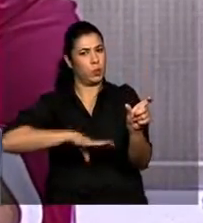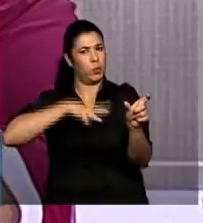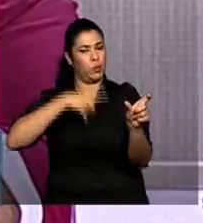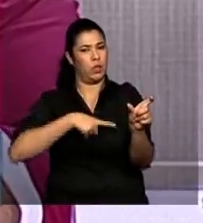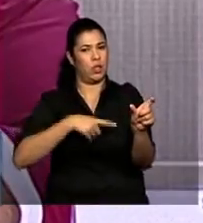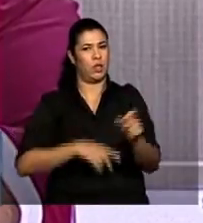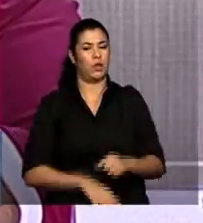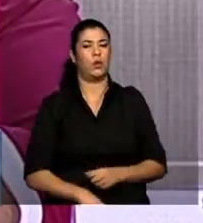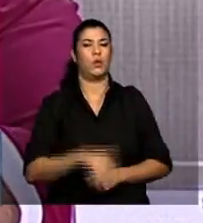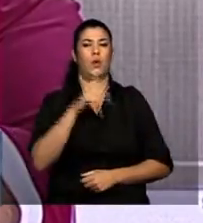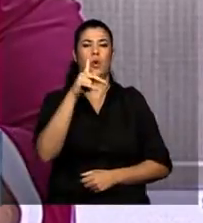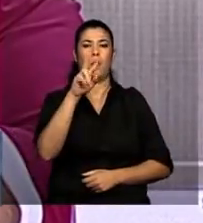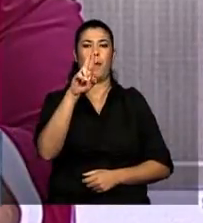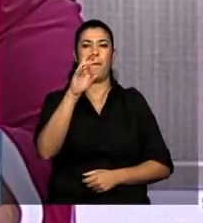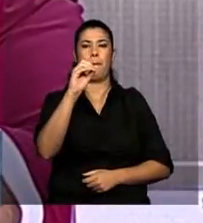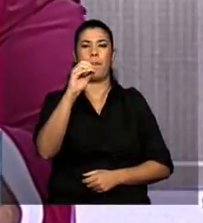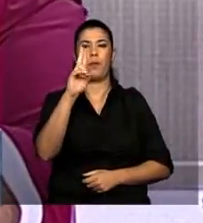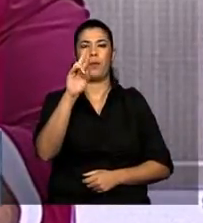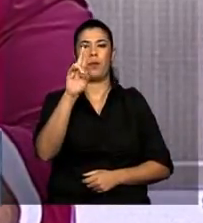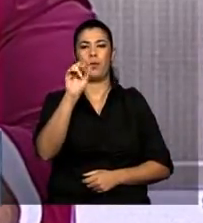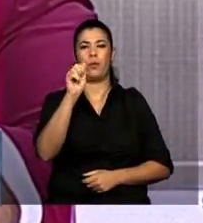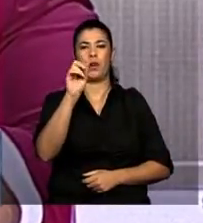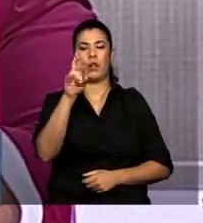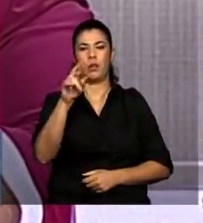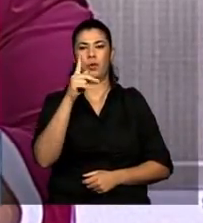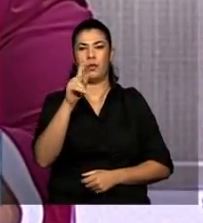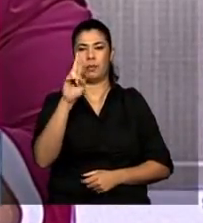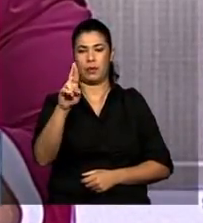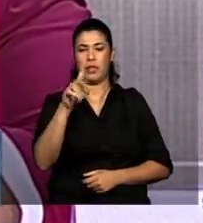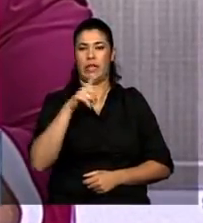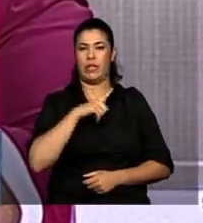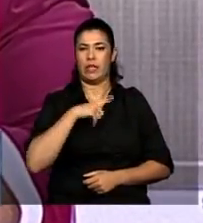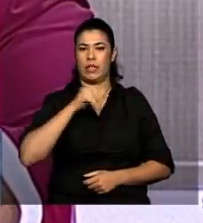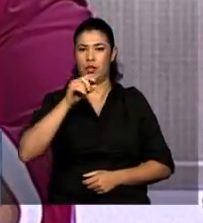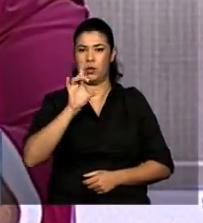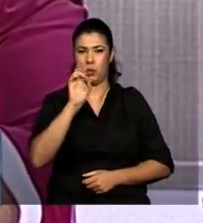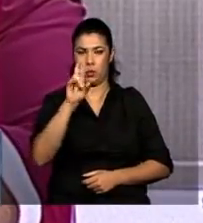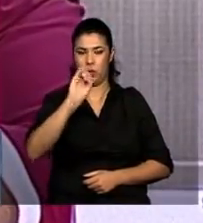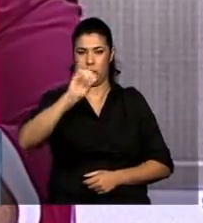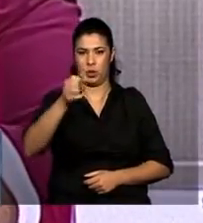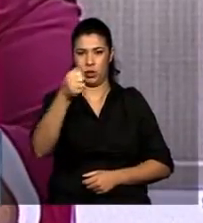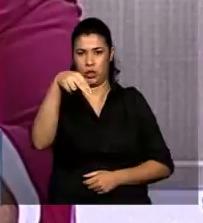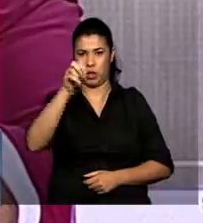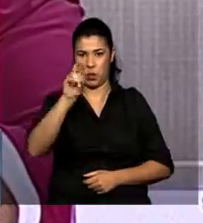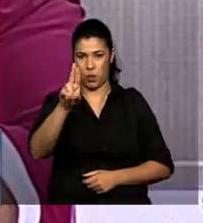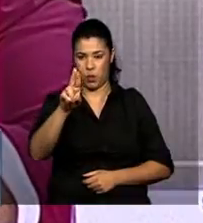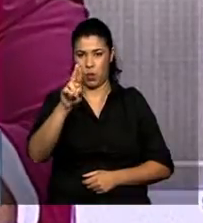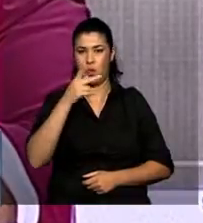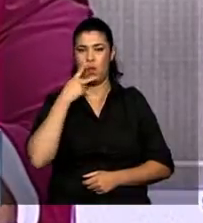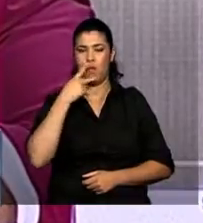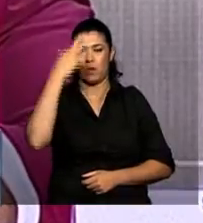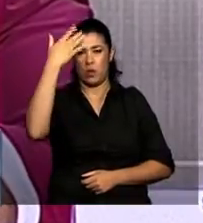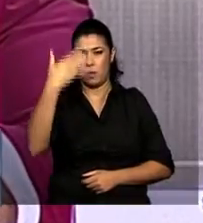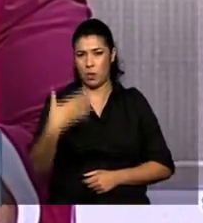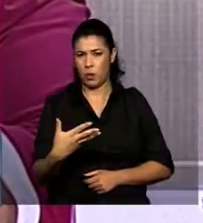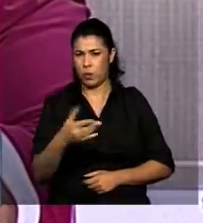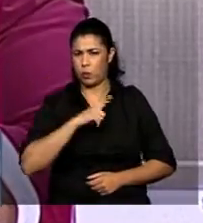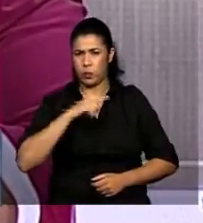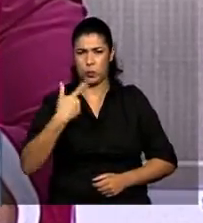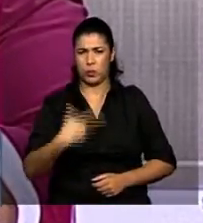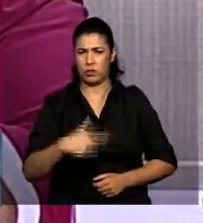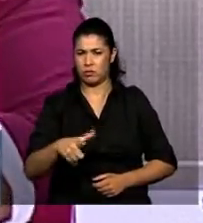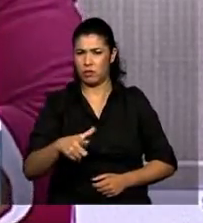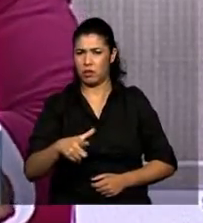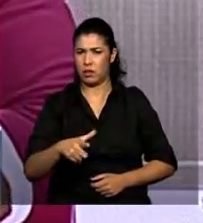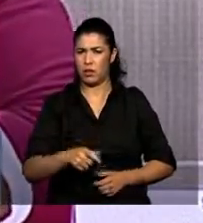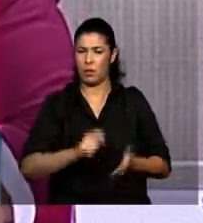da República, doutor Janot, que colocou de forma muito clara, enquanto não houver a